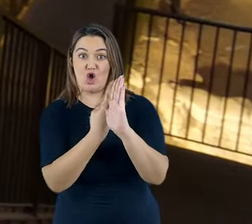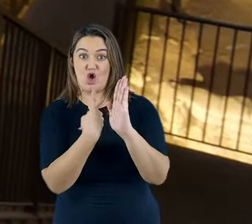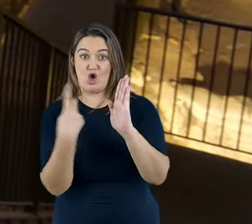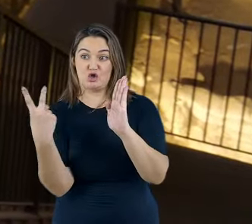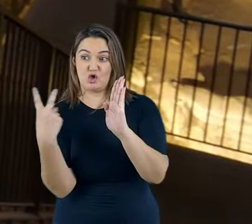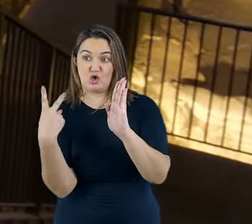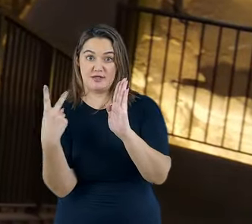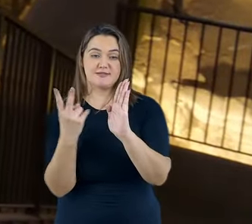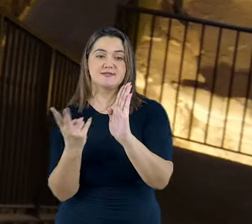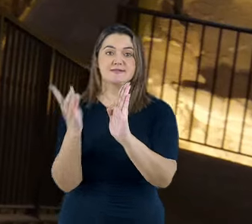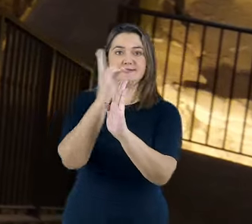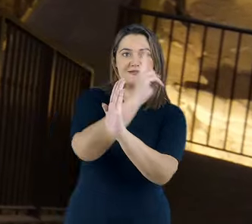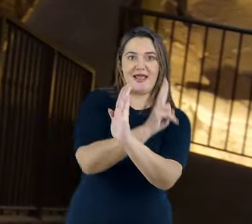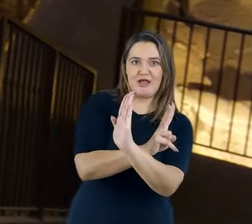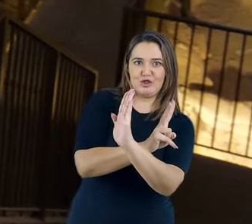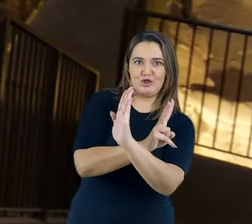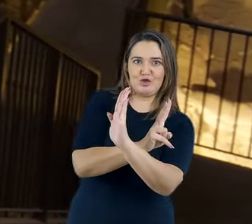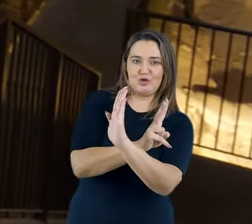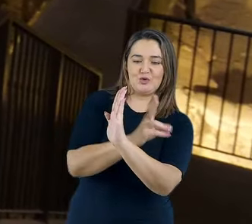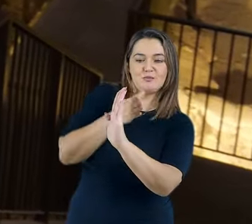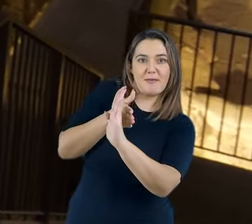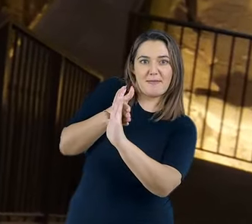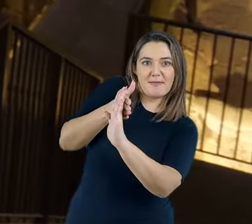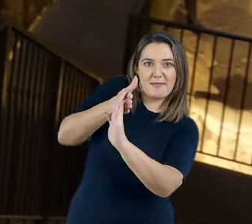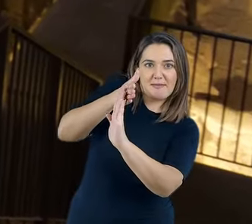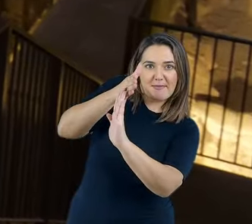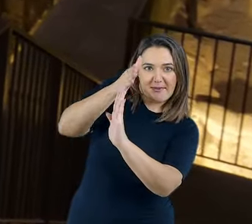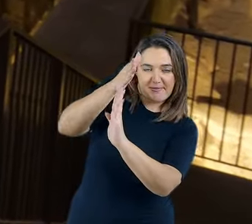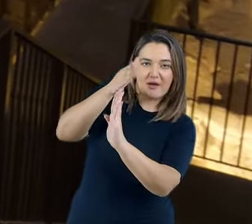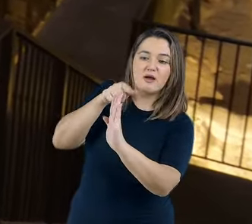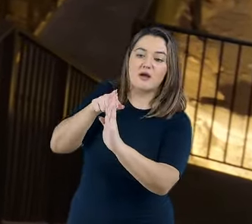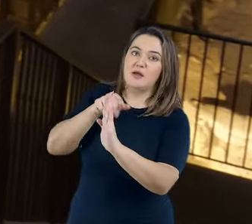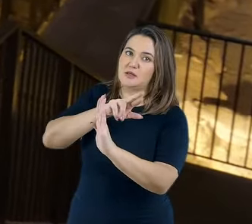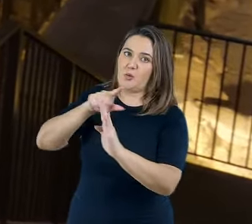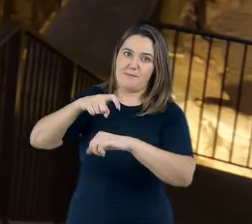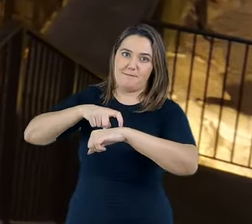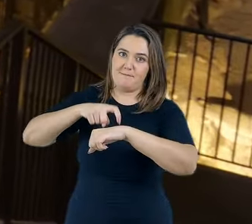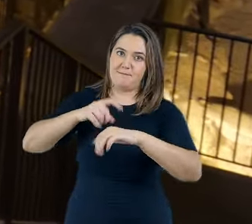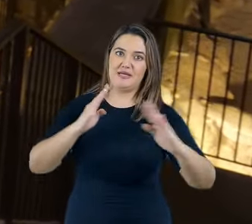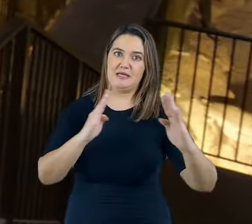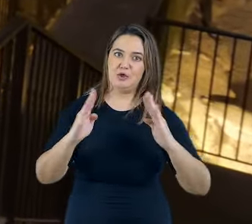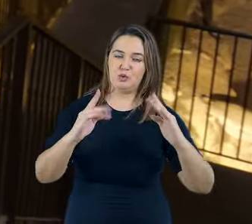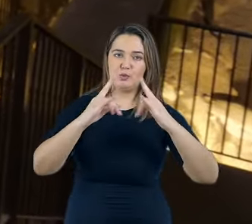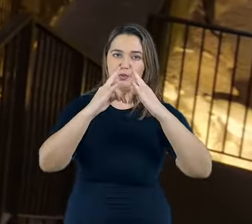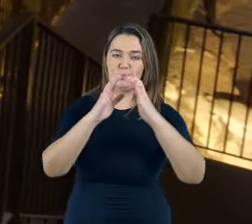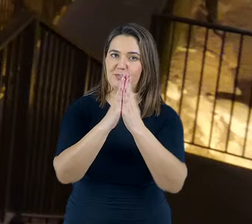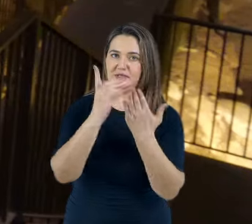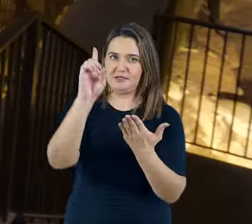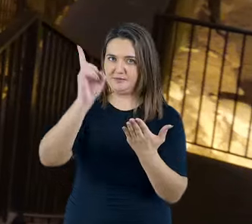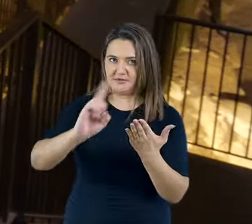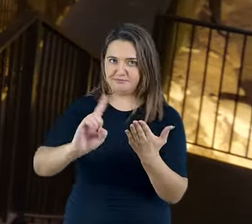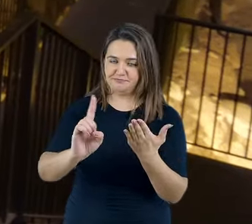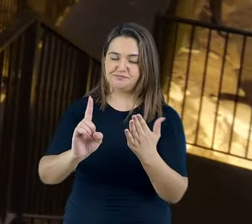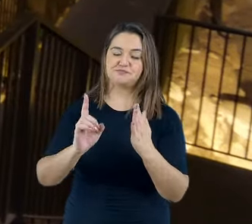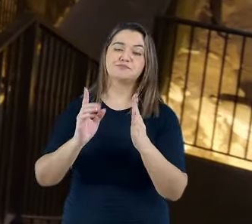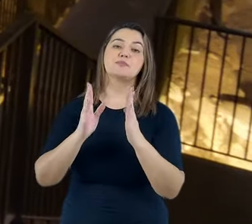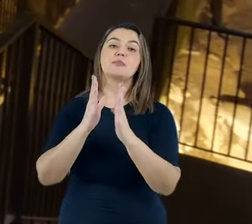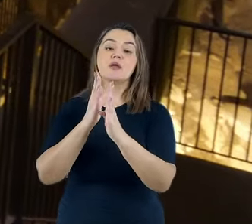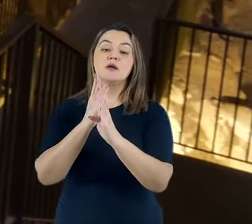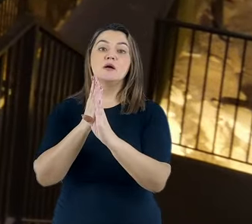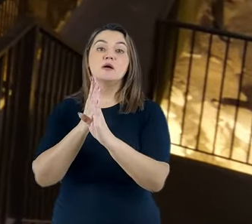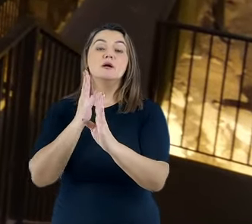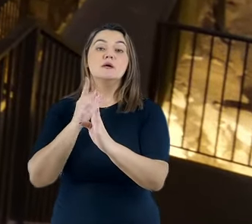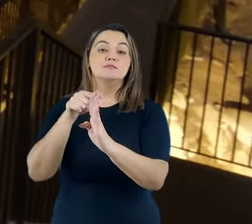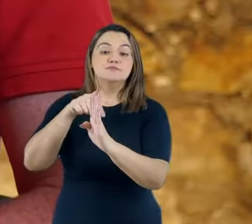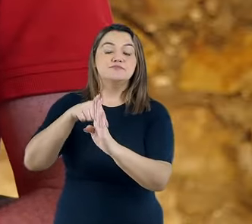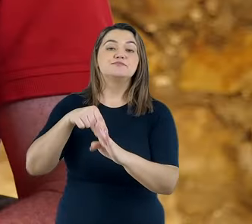de dentro dessas muralhas, que, repito, não são necessariamente as muralhas do tempo da Bíblia. Agora, falando ainda desse período